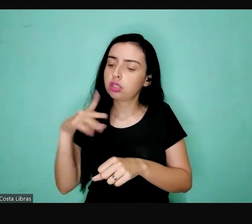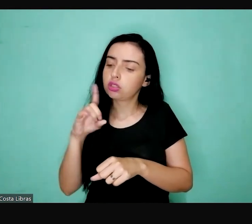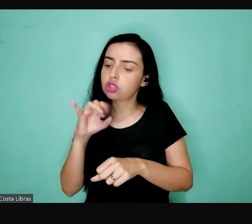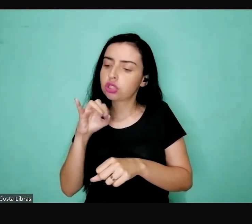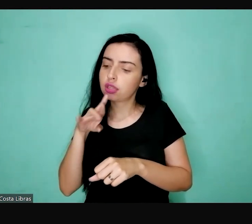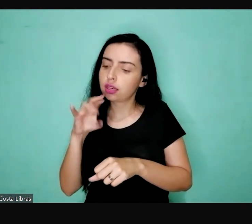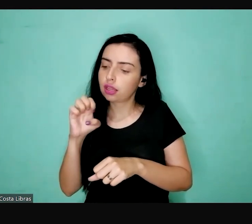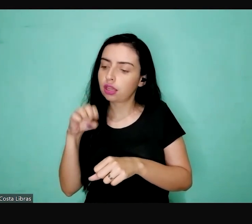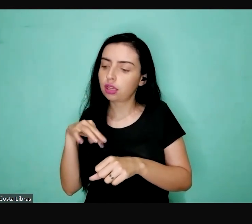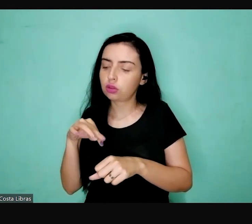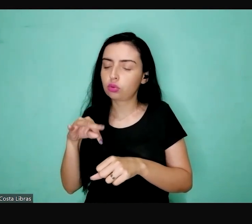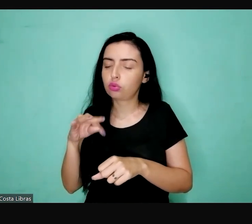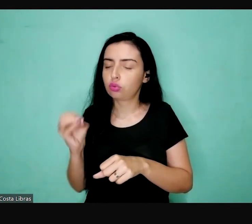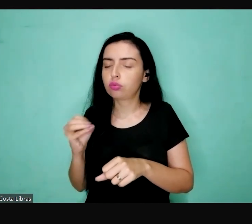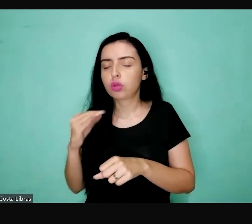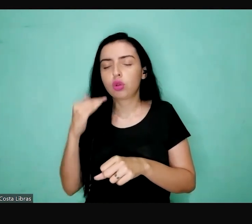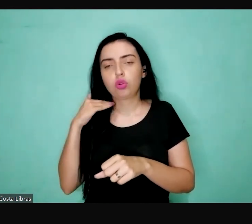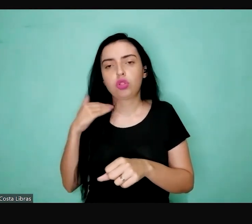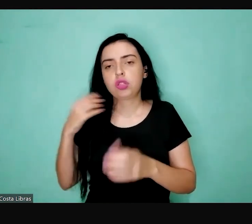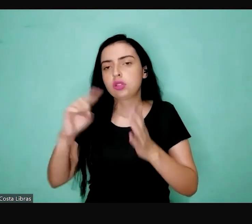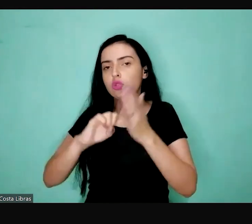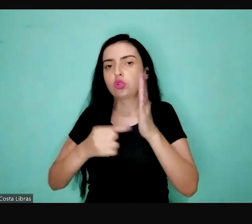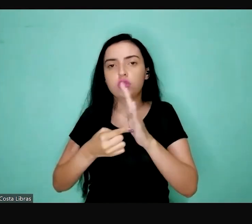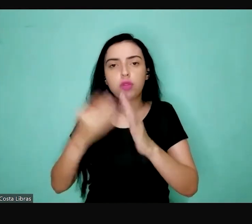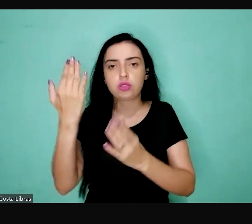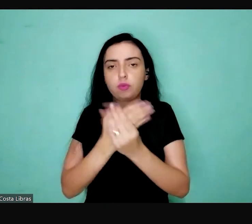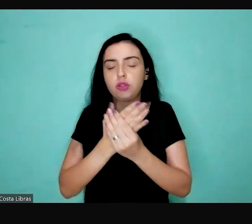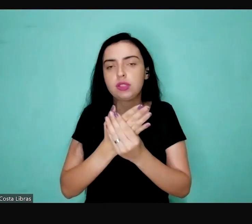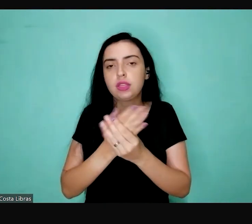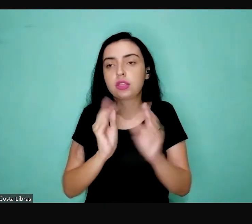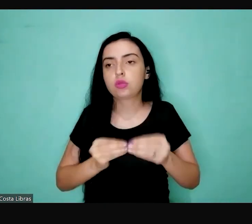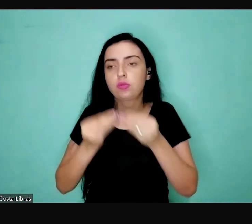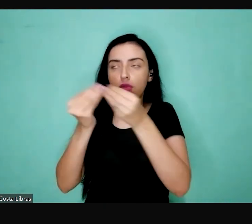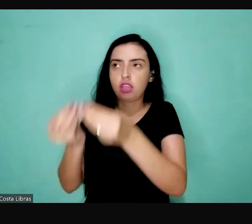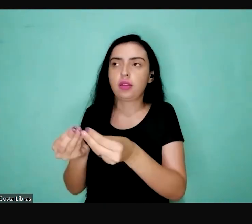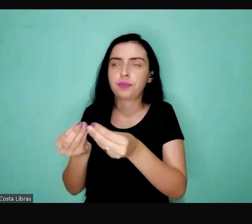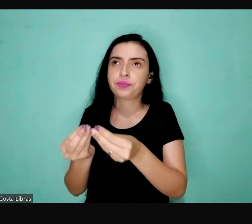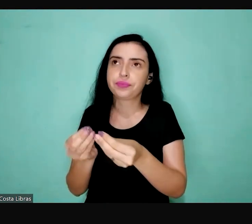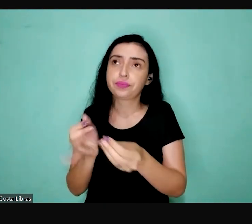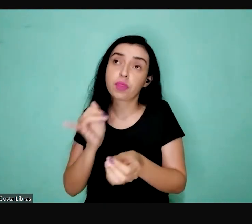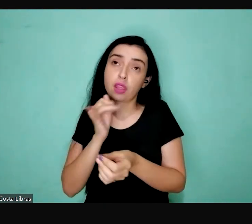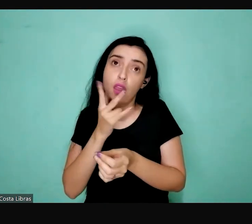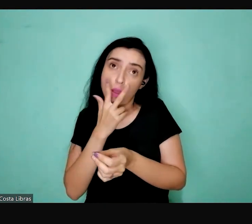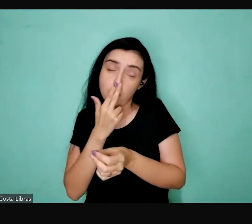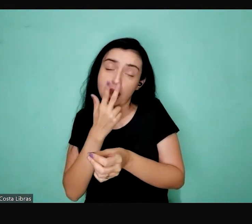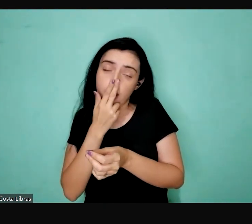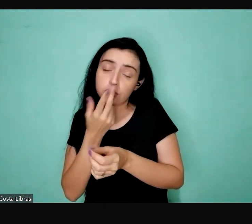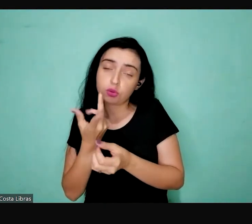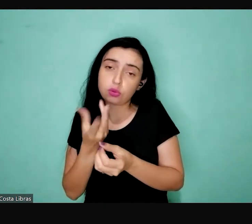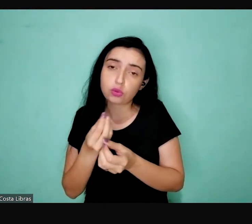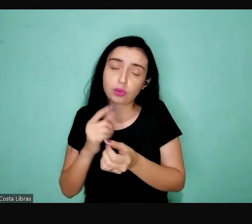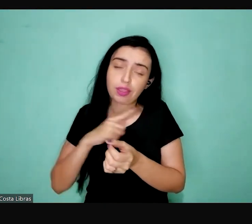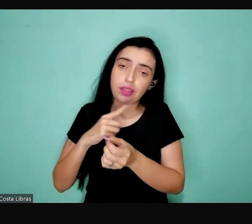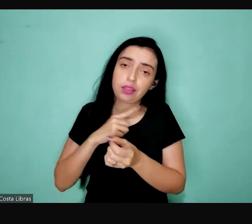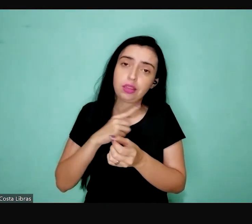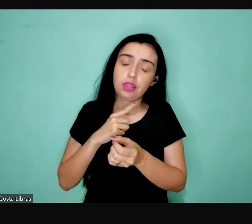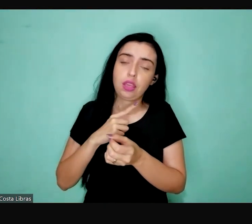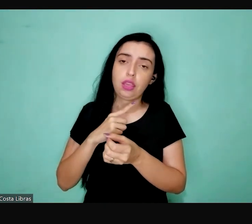encaminha para, né? E assim, então me parece que acaba tendo